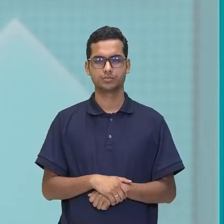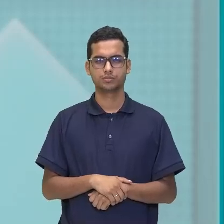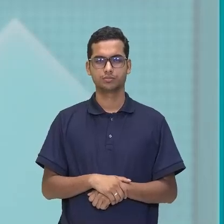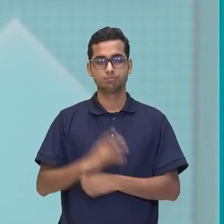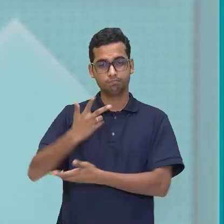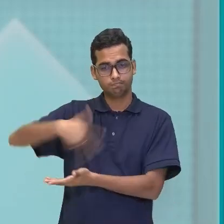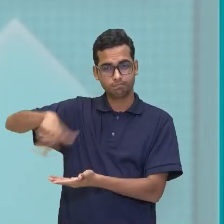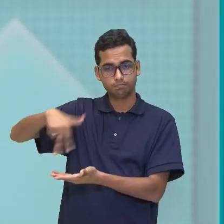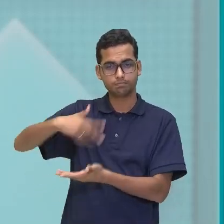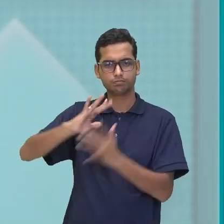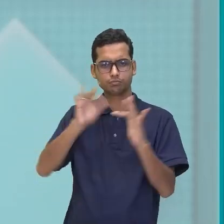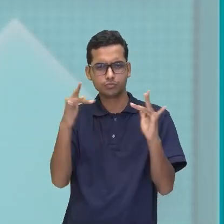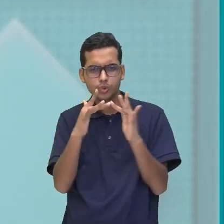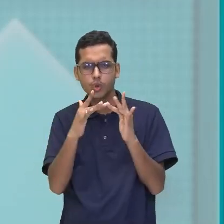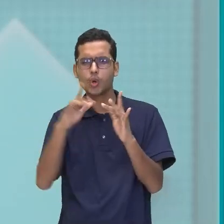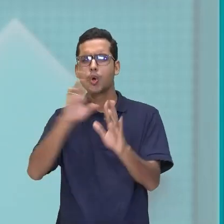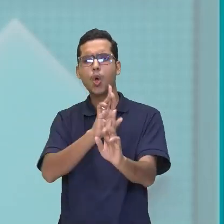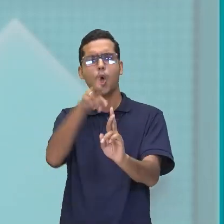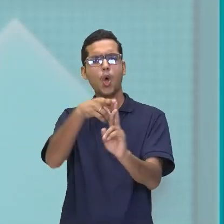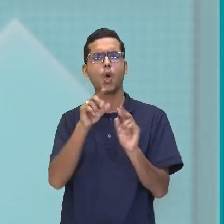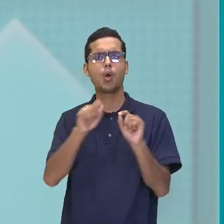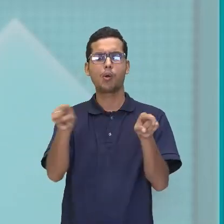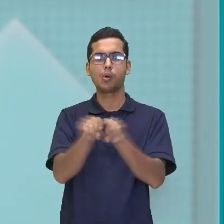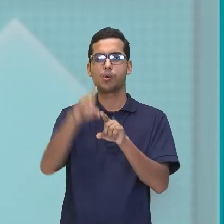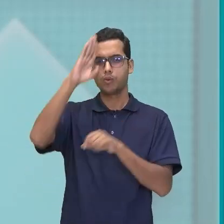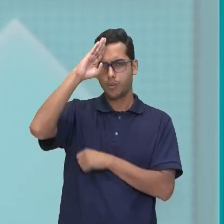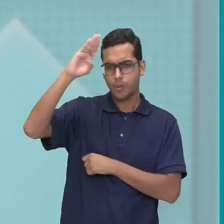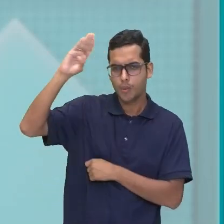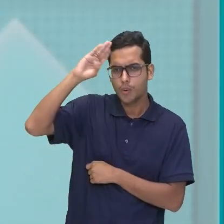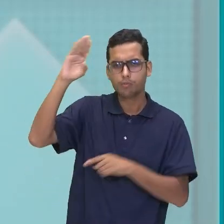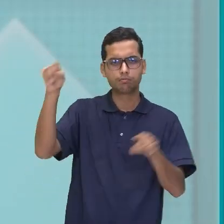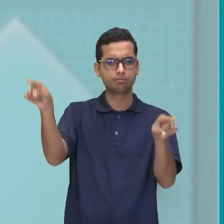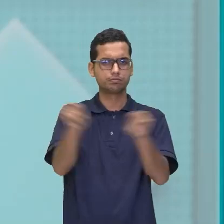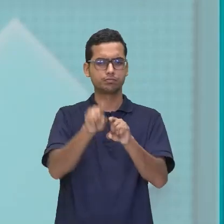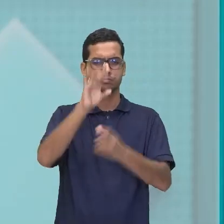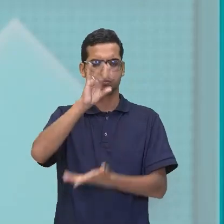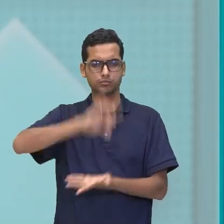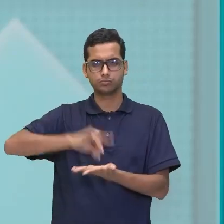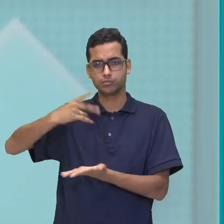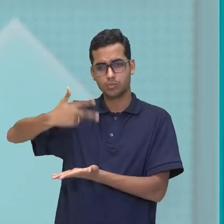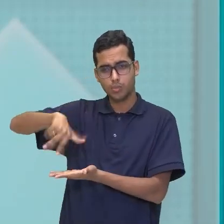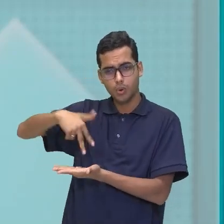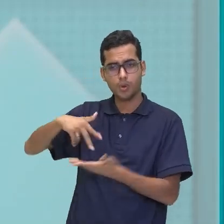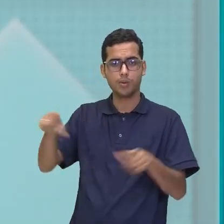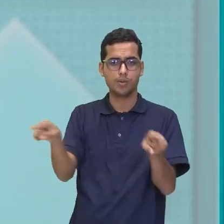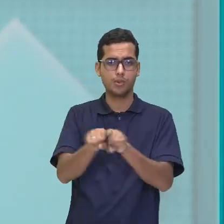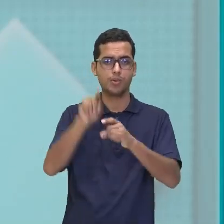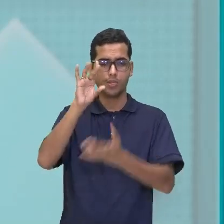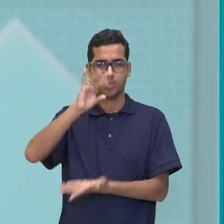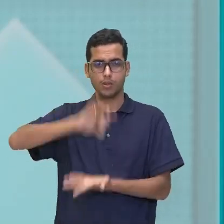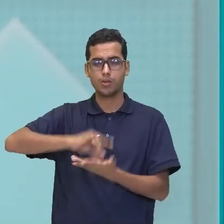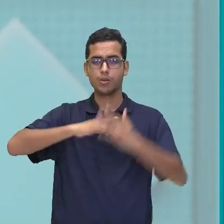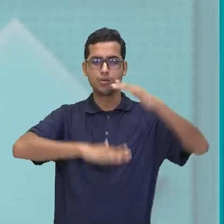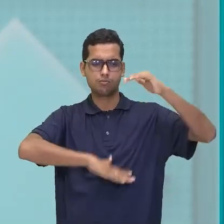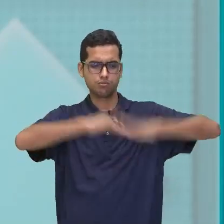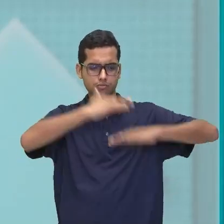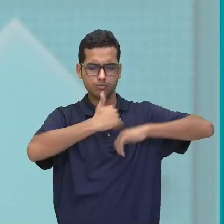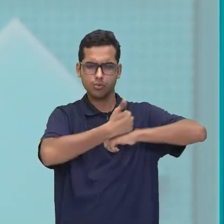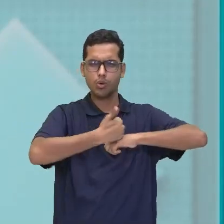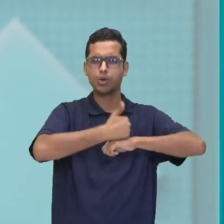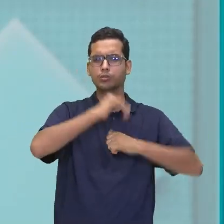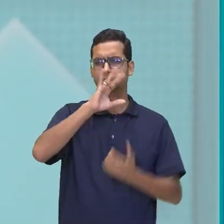clássicas remete ao quê? A uma academia de dança, que é profissionalizante,